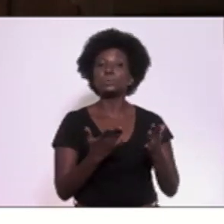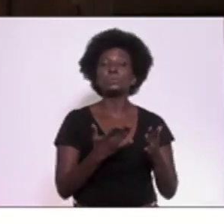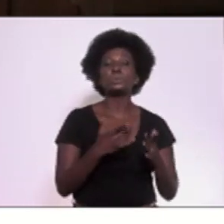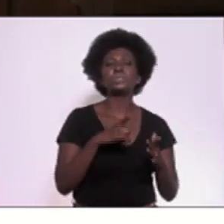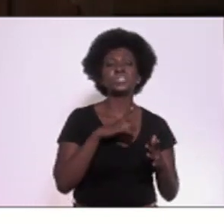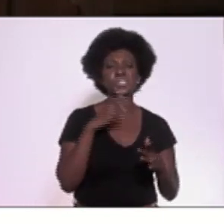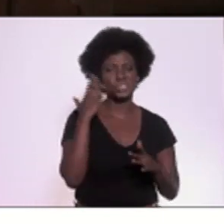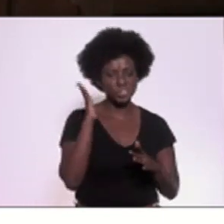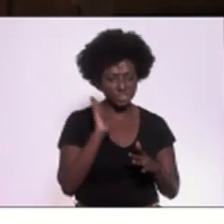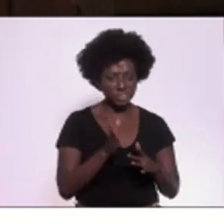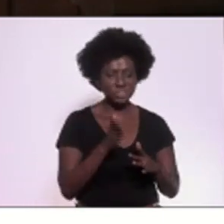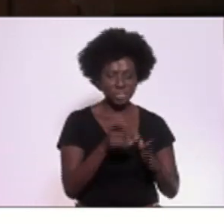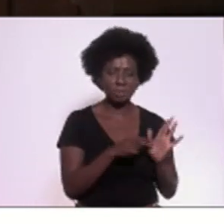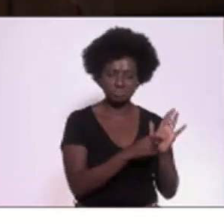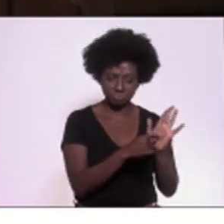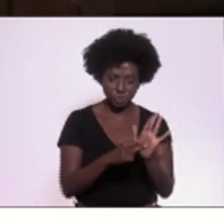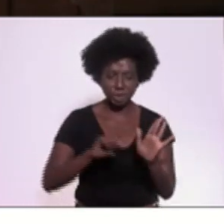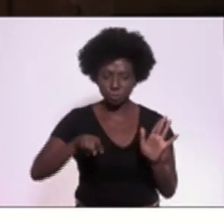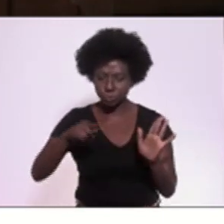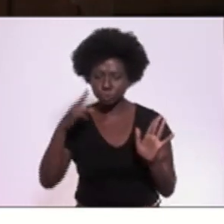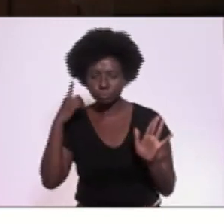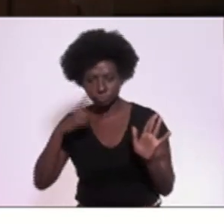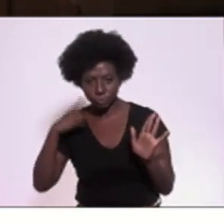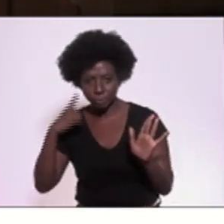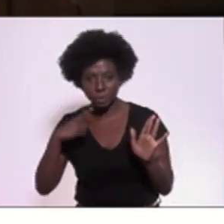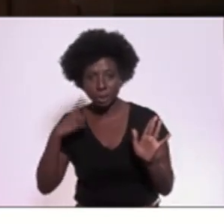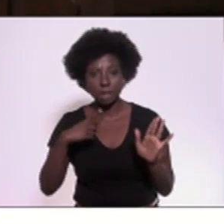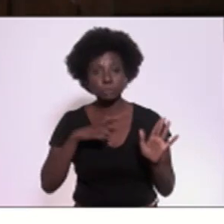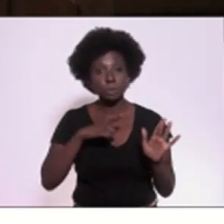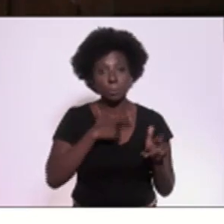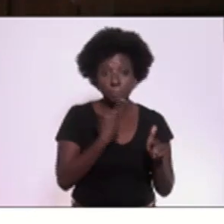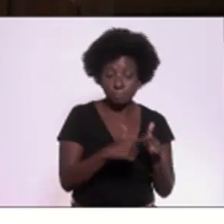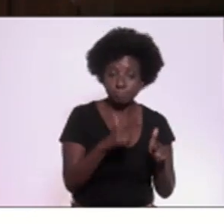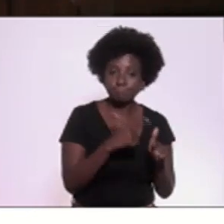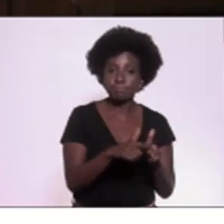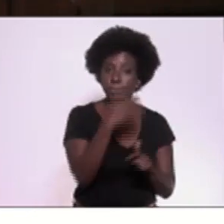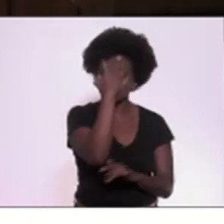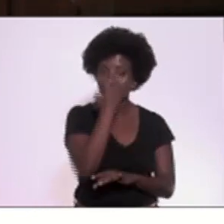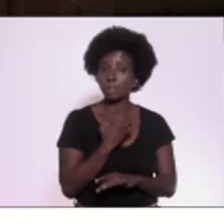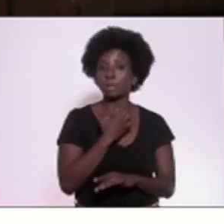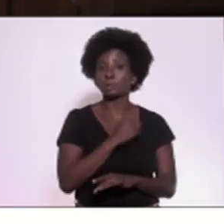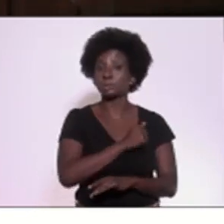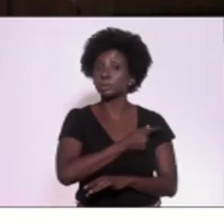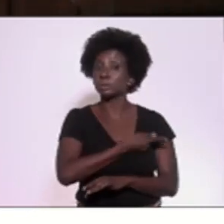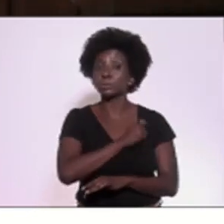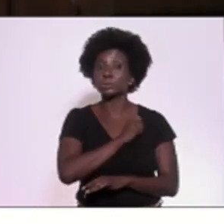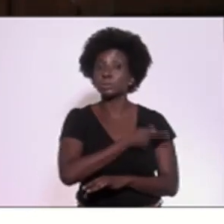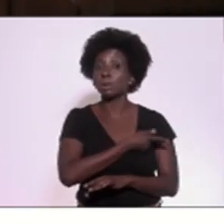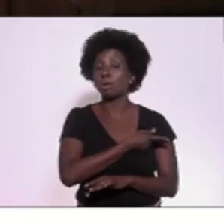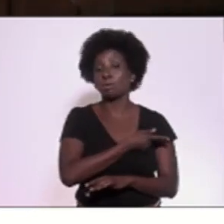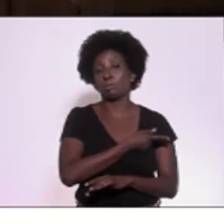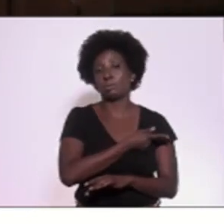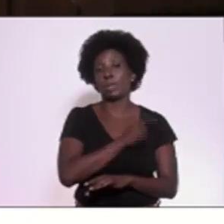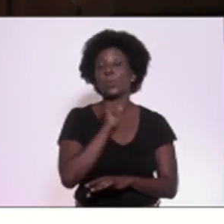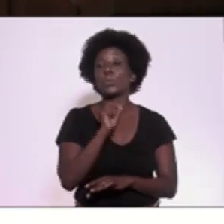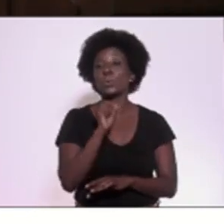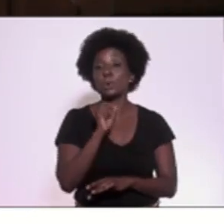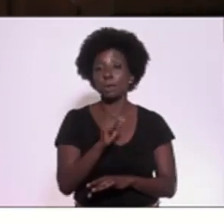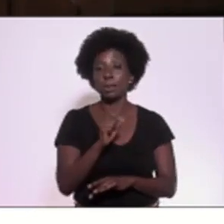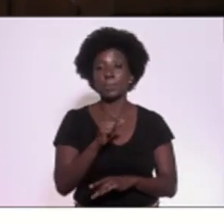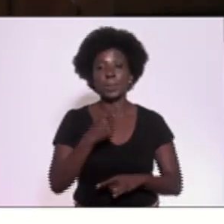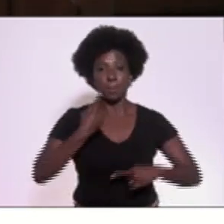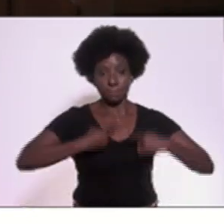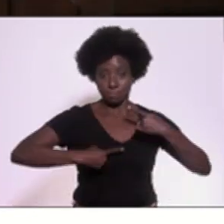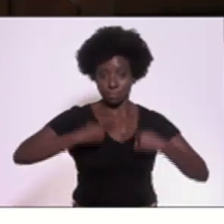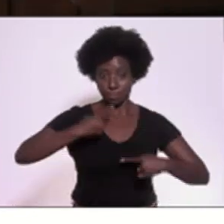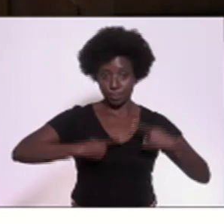Flávio Serafini, Luiz Paulo, deputada Renata, nós temos um problema muito sério em São Gonçalo no que tange a política pública. Nós não